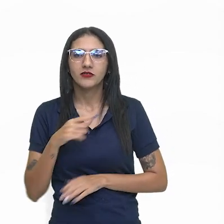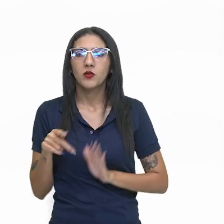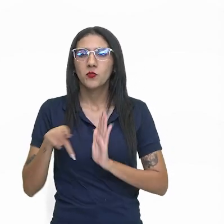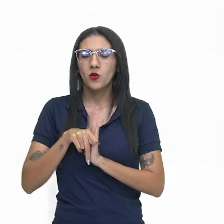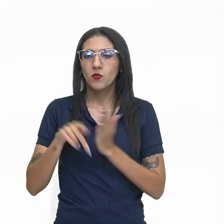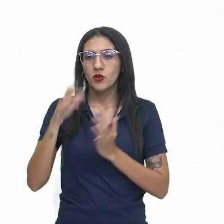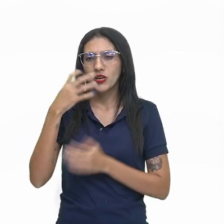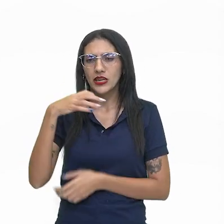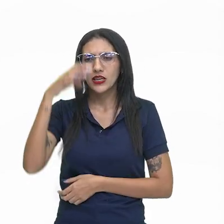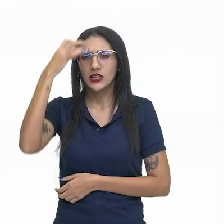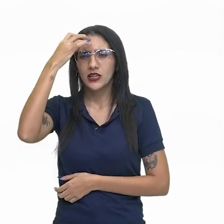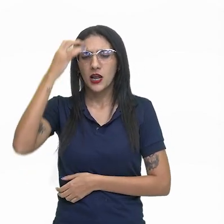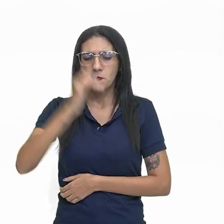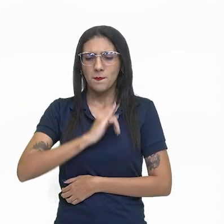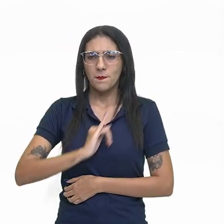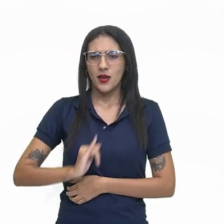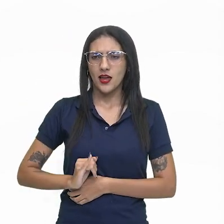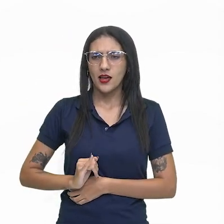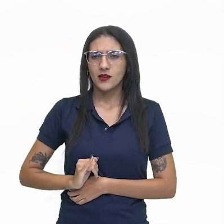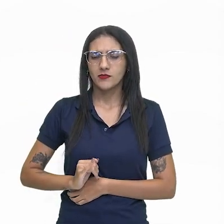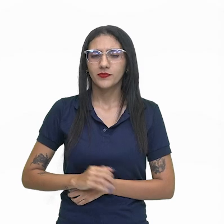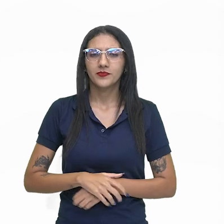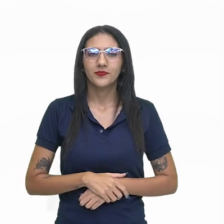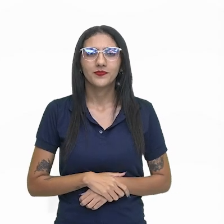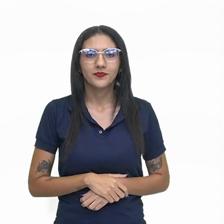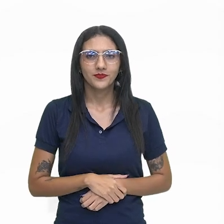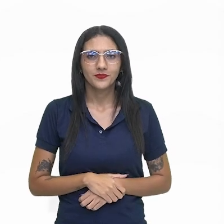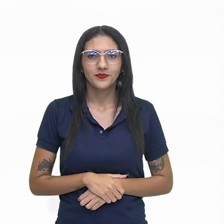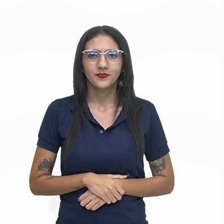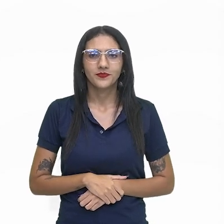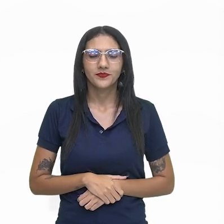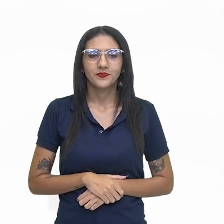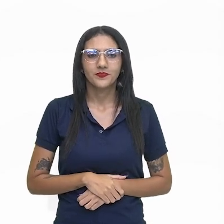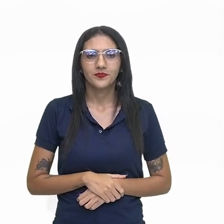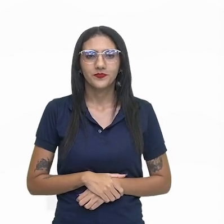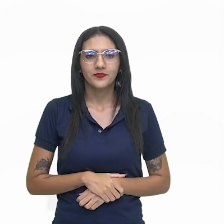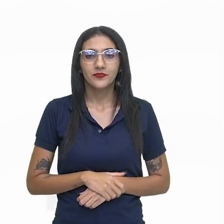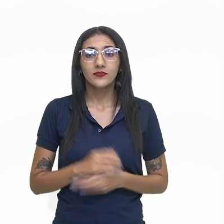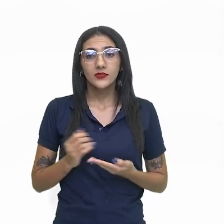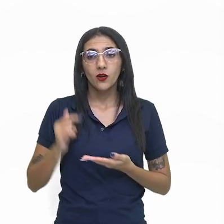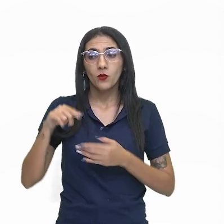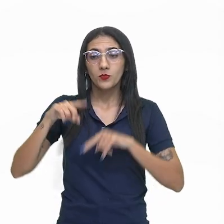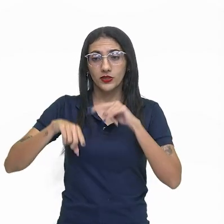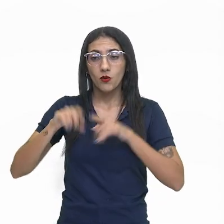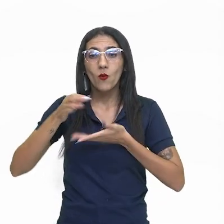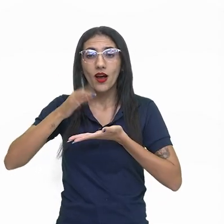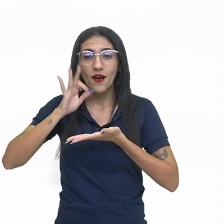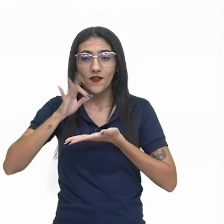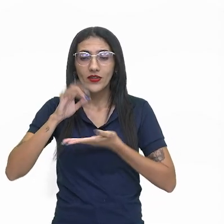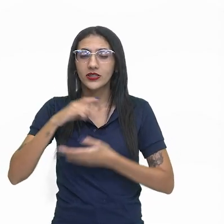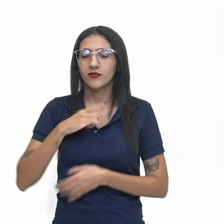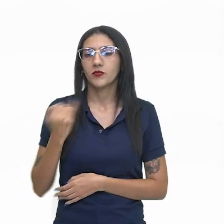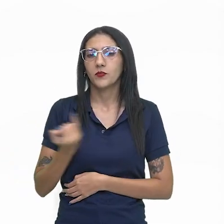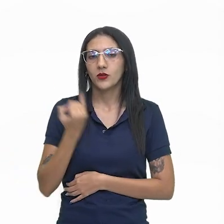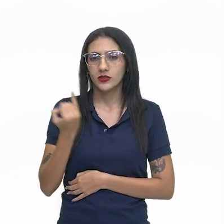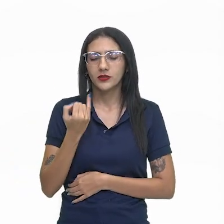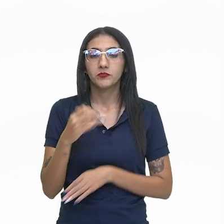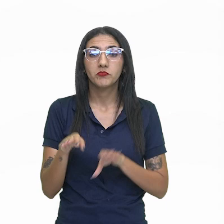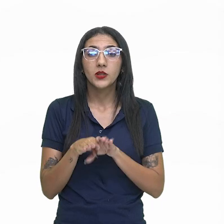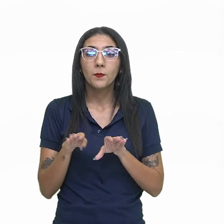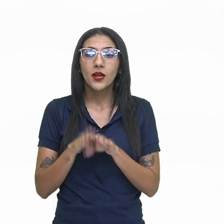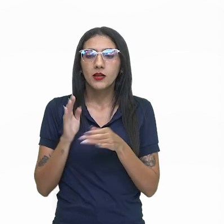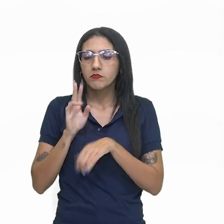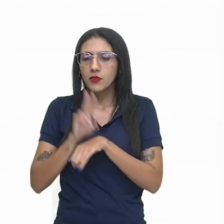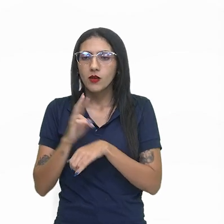um império específico aqui no Brasil. A história está aí para nos contar, né? Então o café foi muito importante. E tudo isso aí, a pecuária